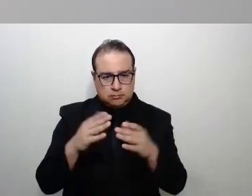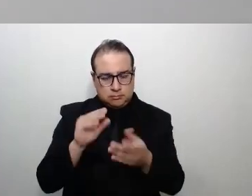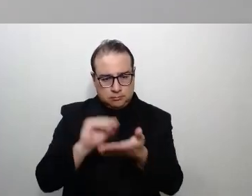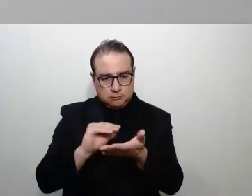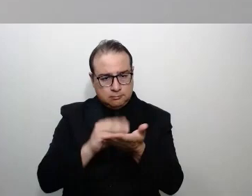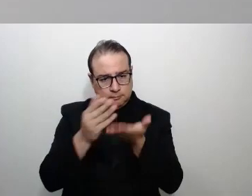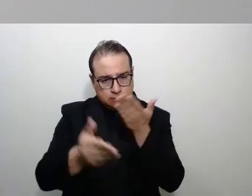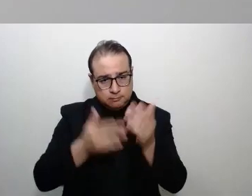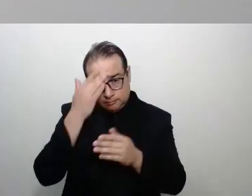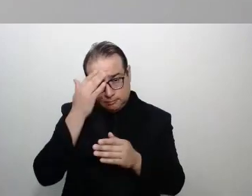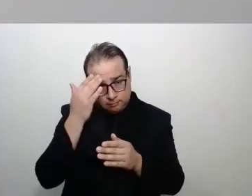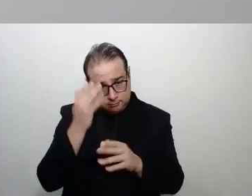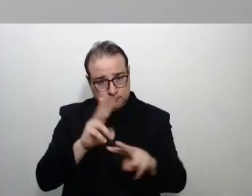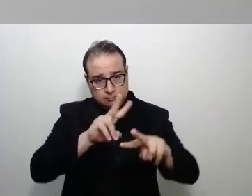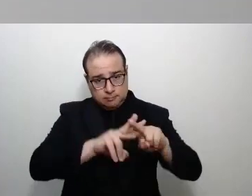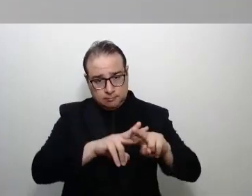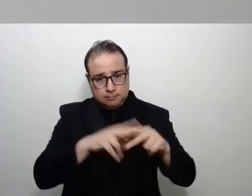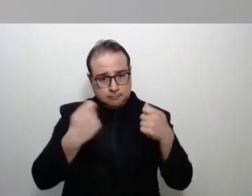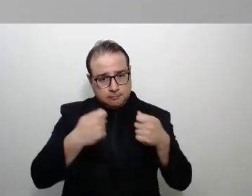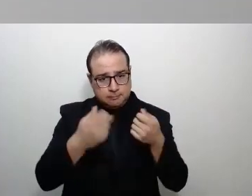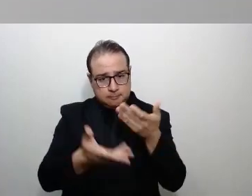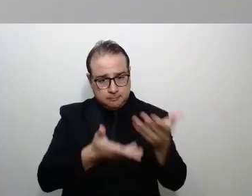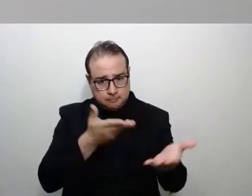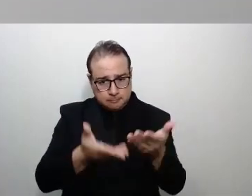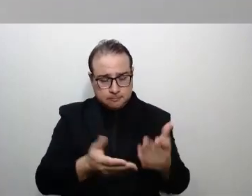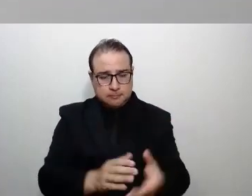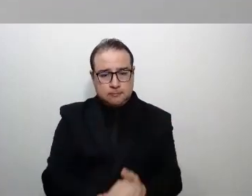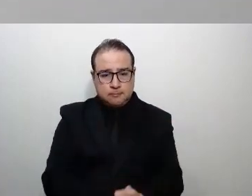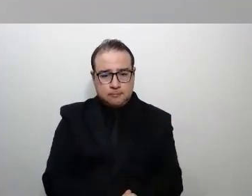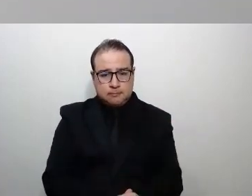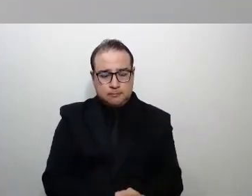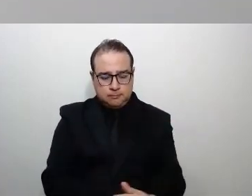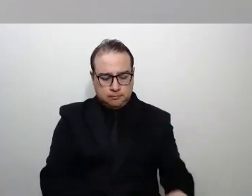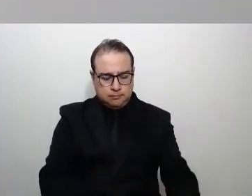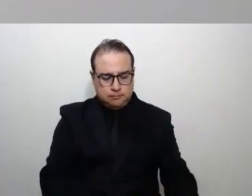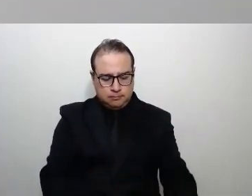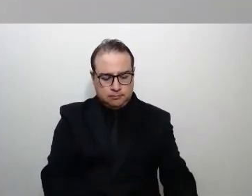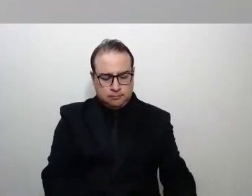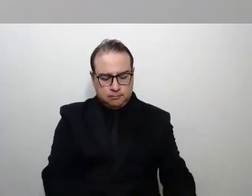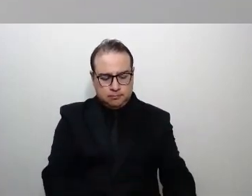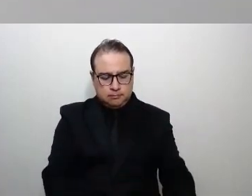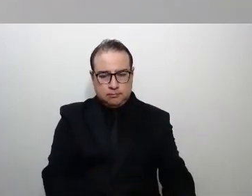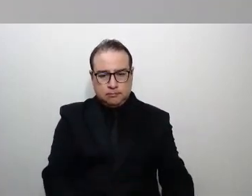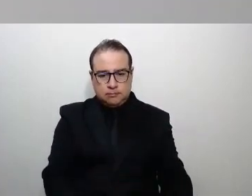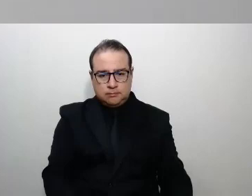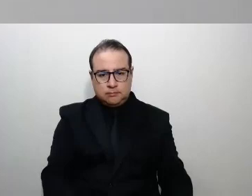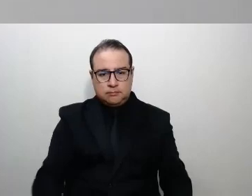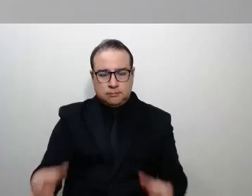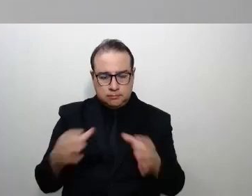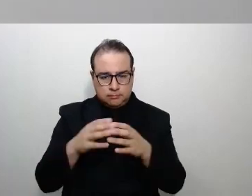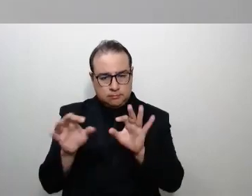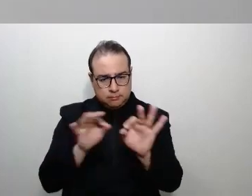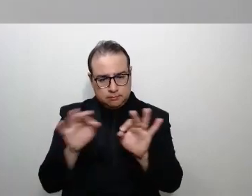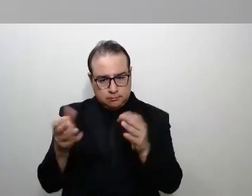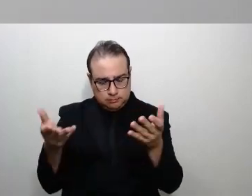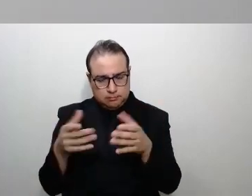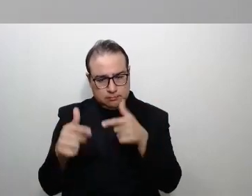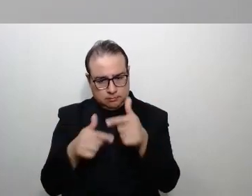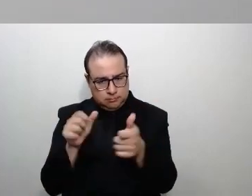Nós precisamos de uma das sugestões que tivemos foi de criar uma Força Tarefa